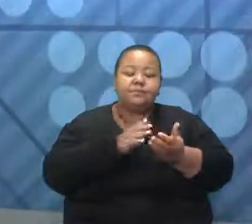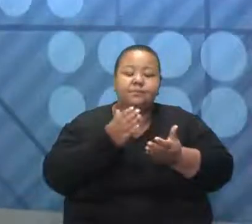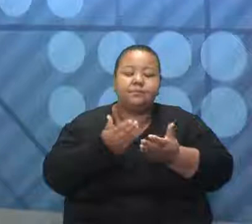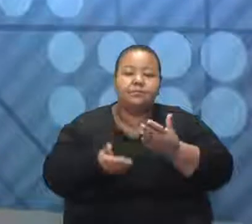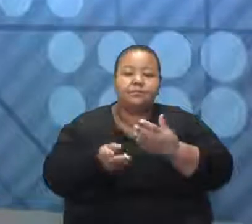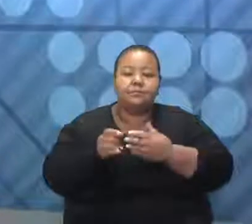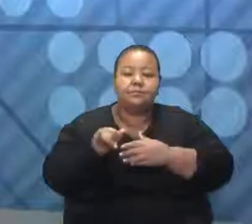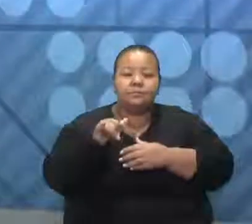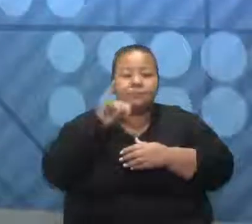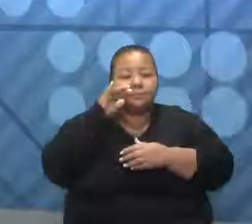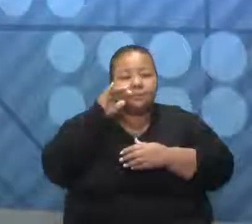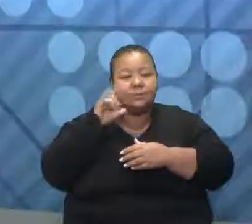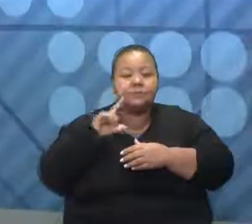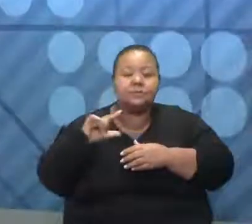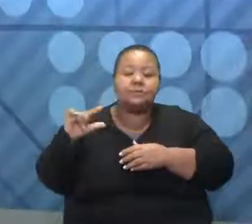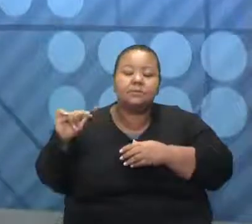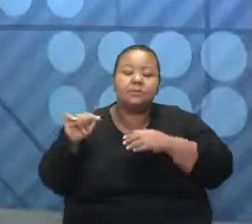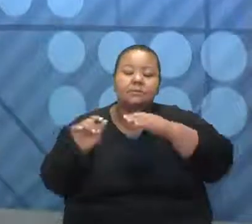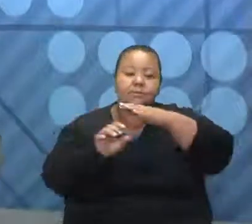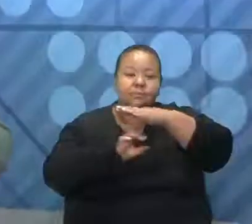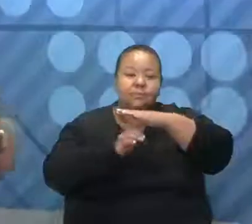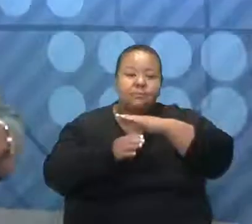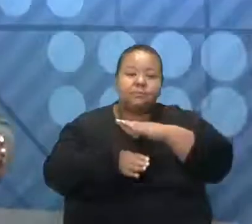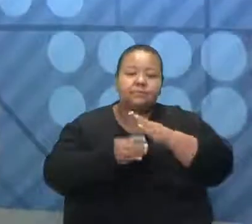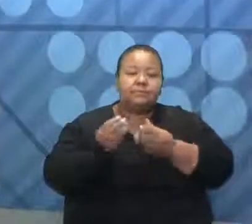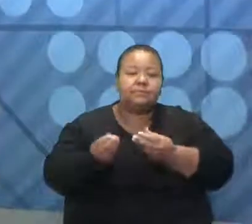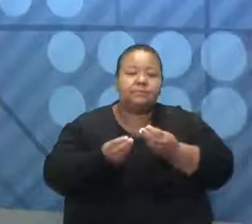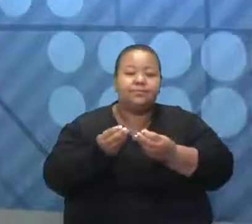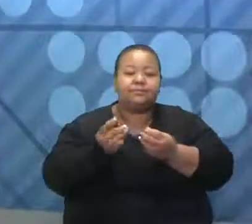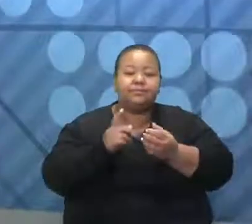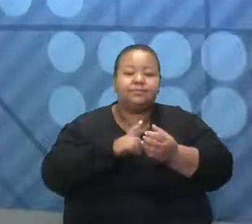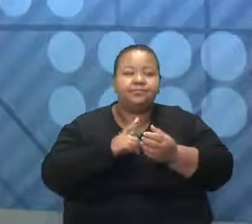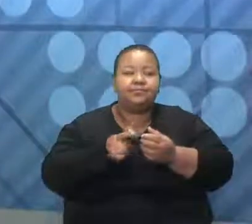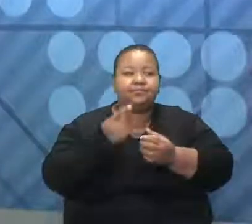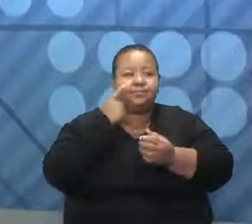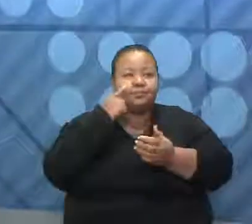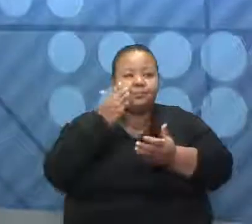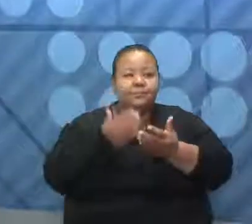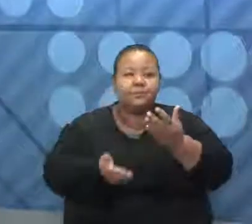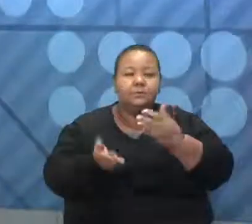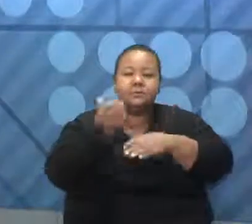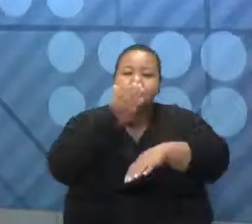se esse funcionário saísse da minha empresa? Como que eu vou perder de treinamento, de